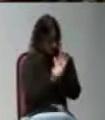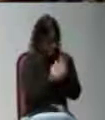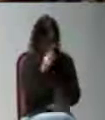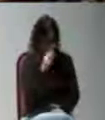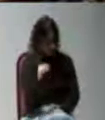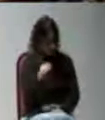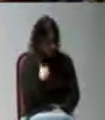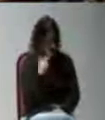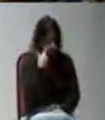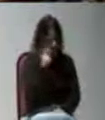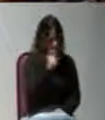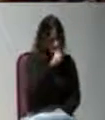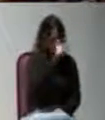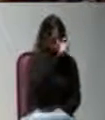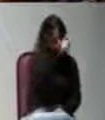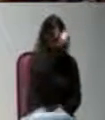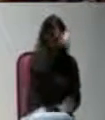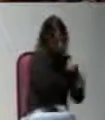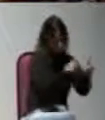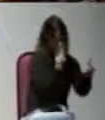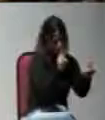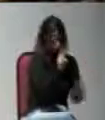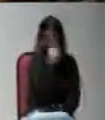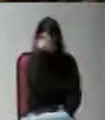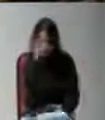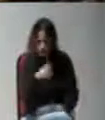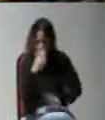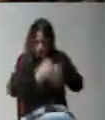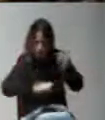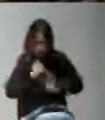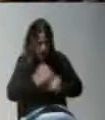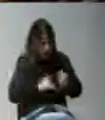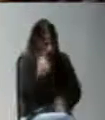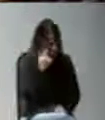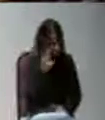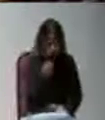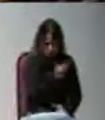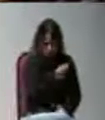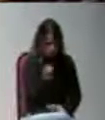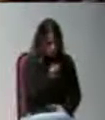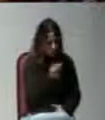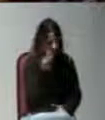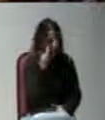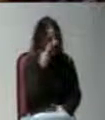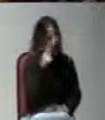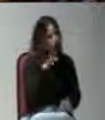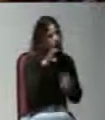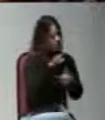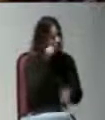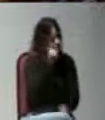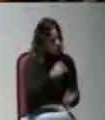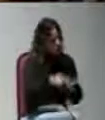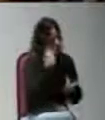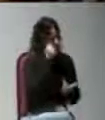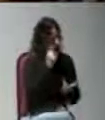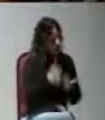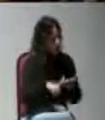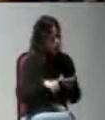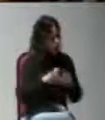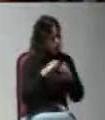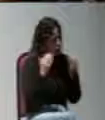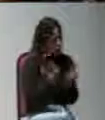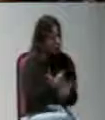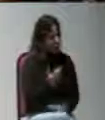sujeito indivíduo e sujeito classe, apontando as questões, as condições de opressão de mulheres, negros, as